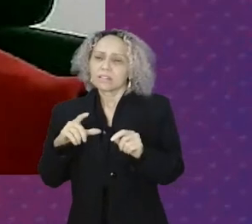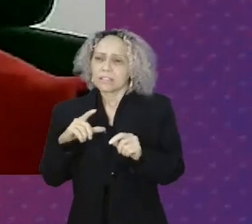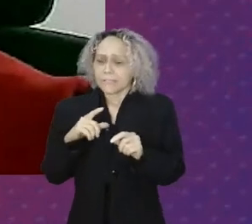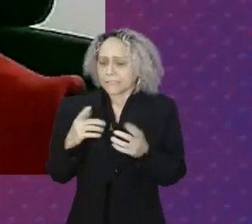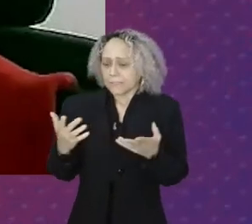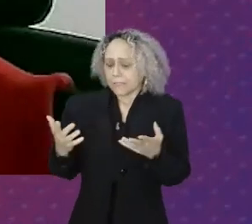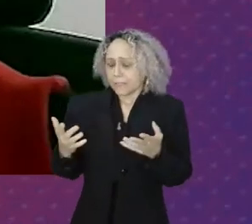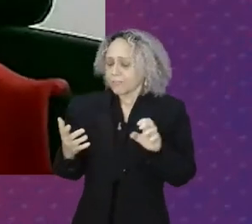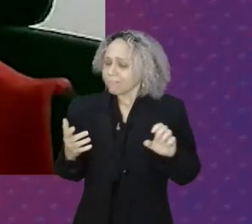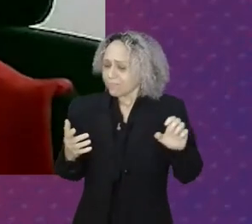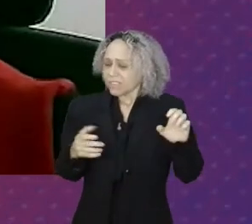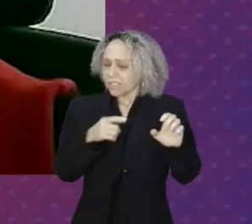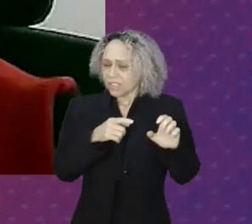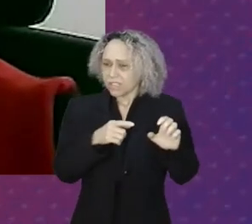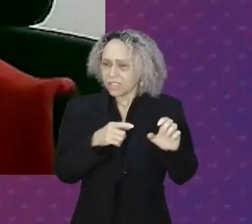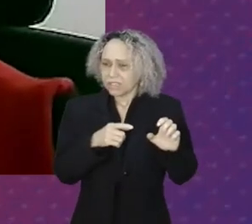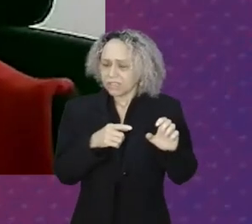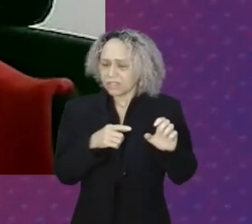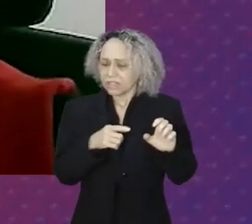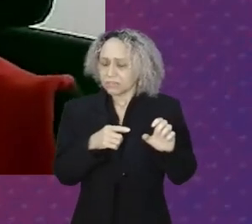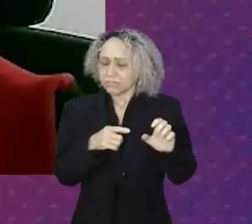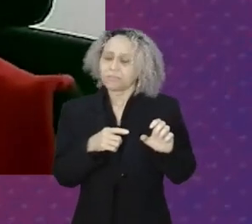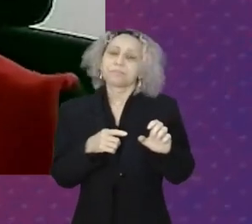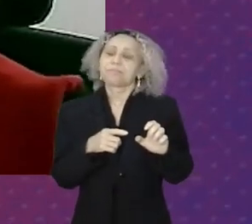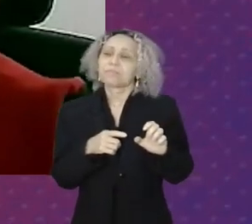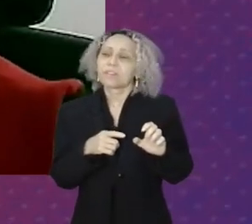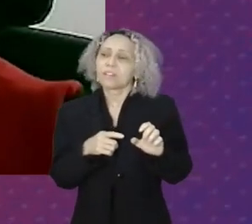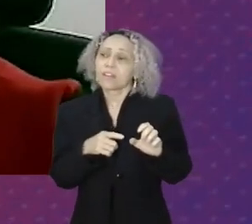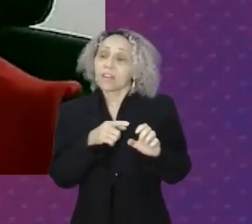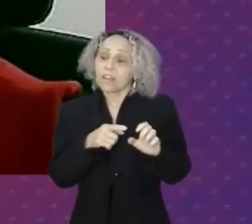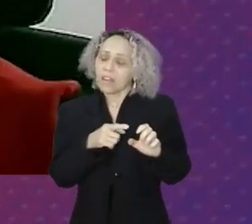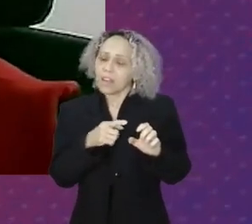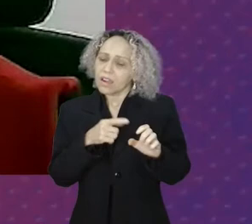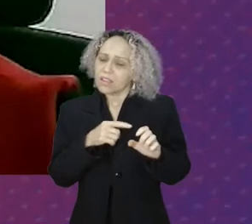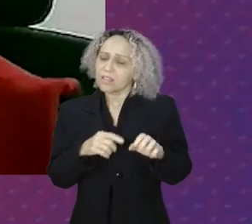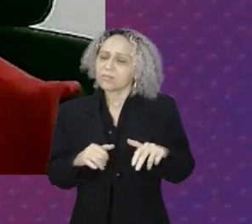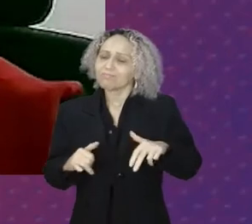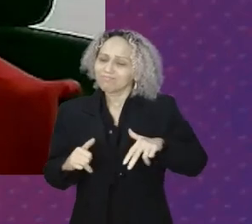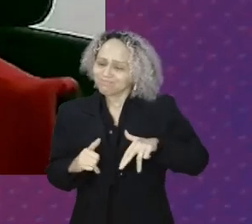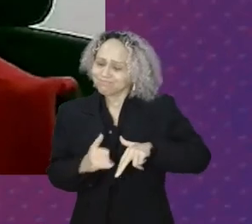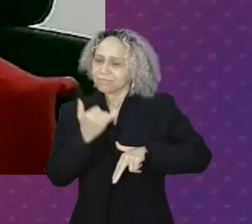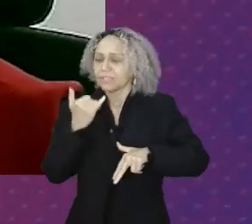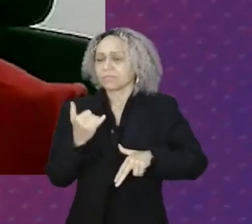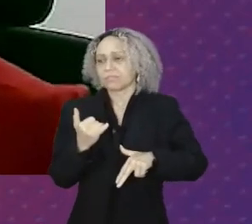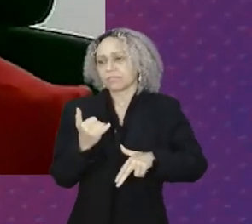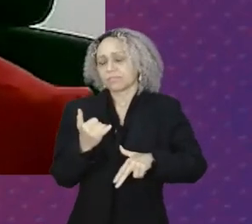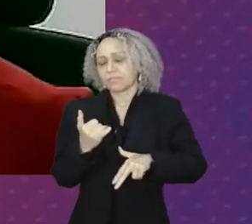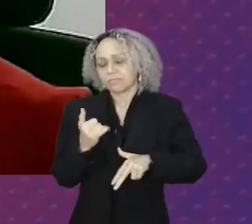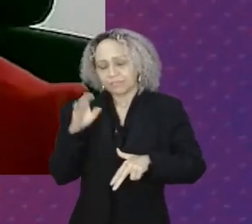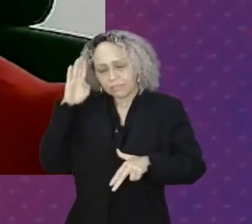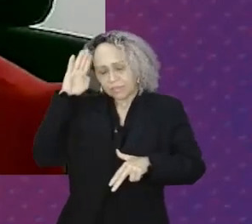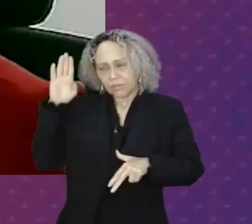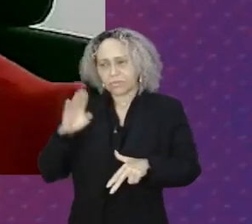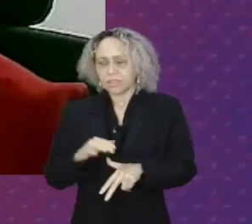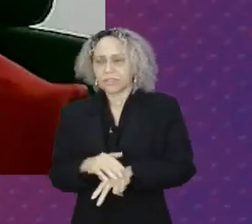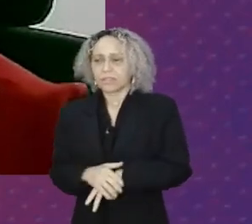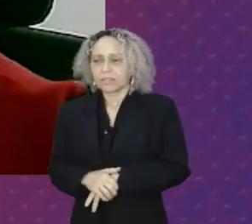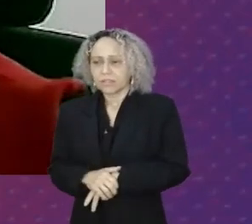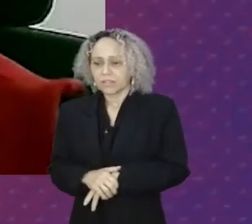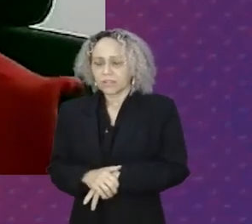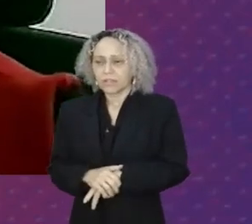posicionamento diverso daquilo que se espera, entre aspas, entre muitas aspas, de